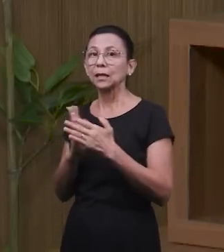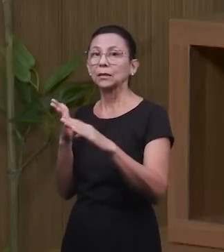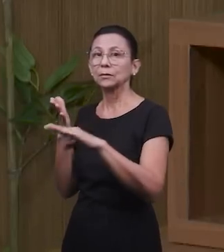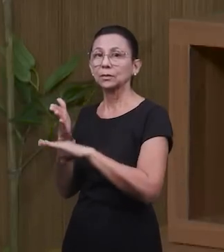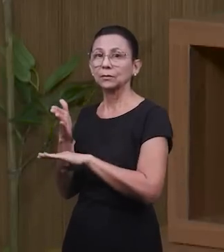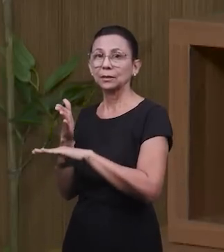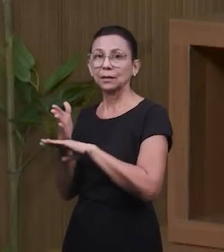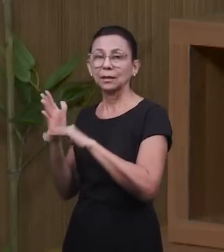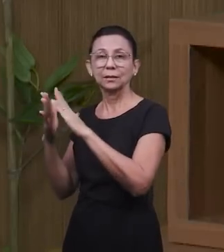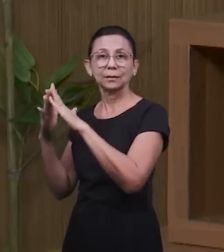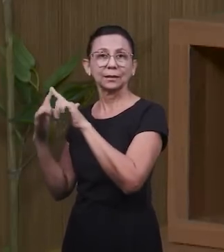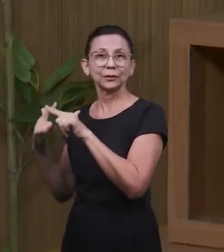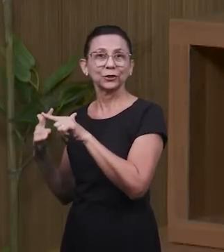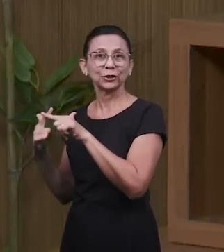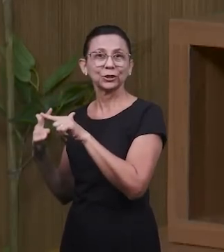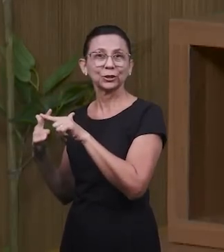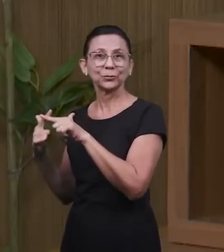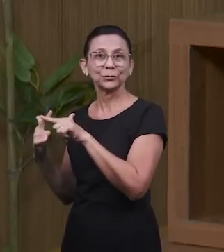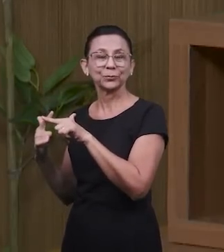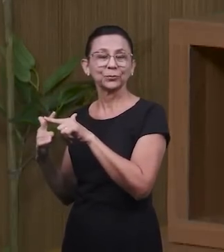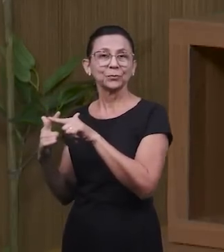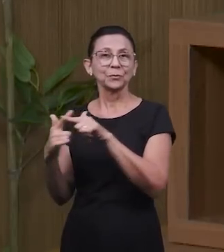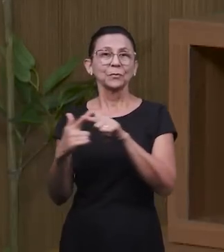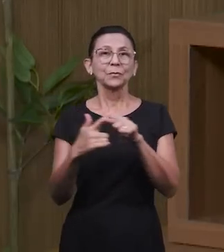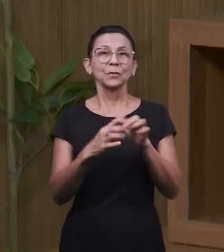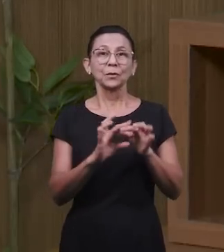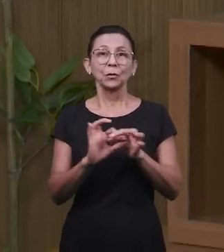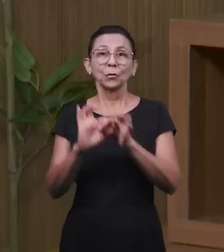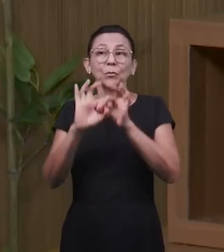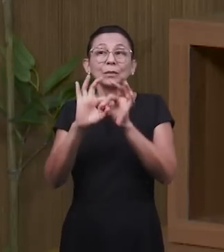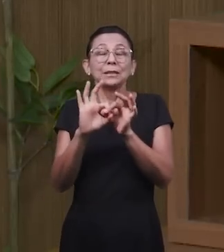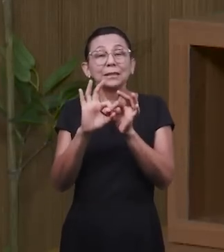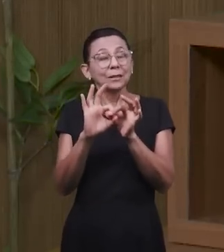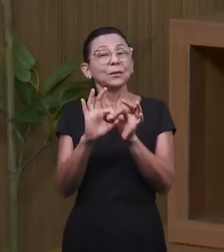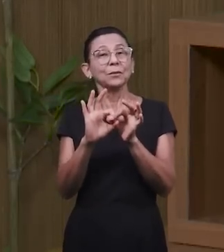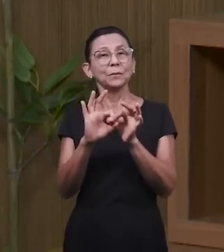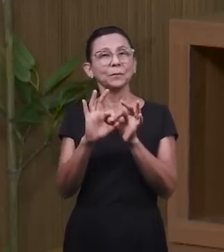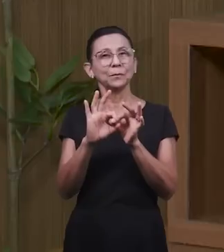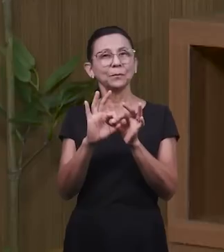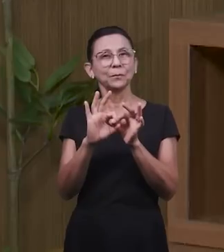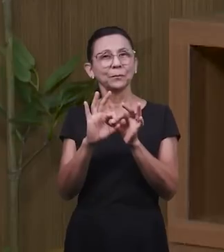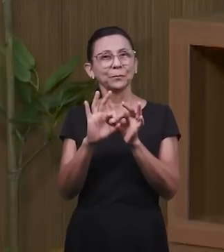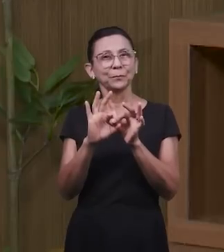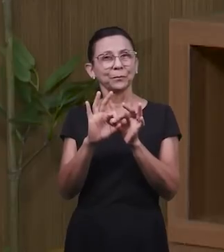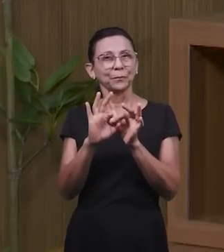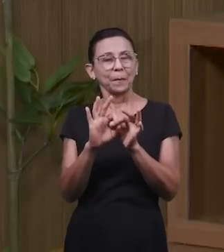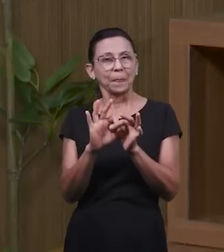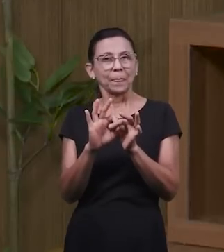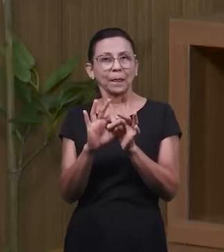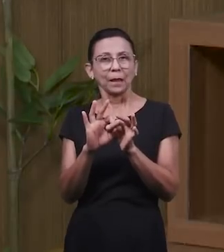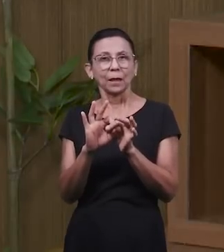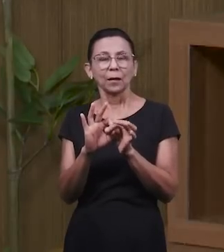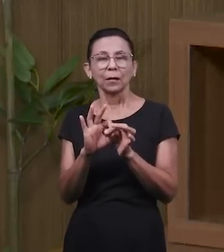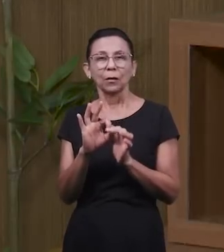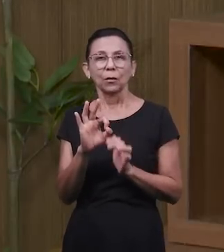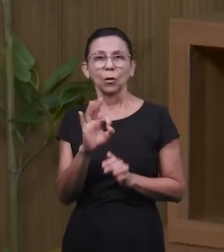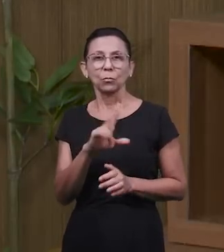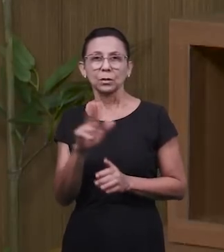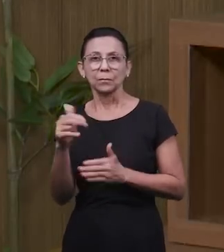Quando a comunhão com os irmãos, ela é importante, mas ela não existe verdadeiramente se não tiver comunhão com o